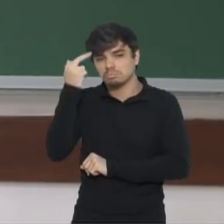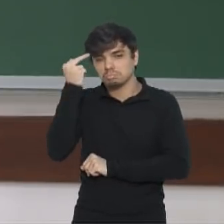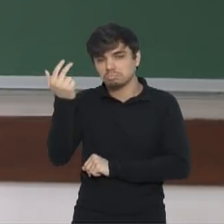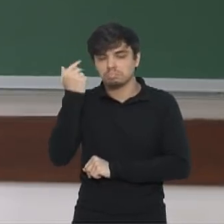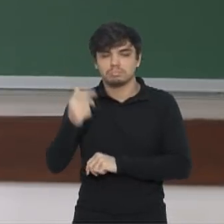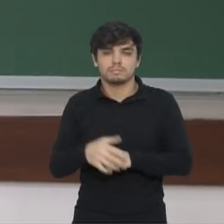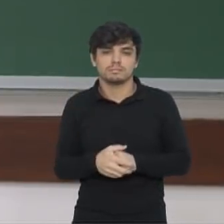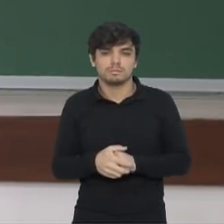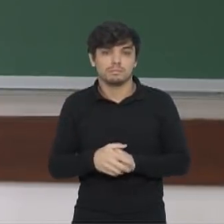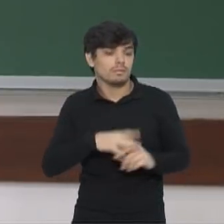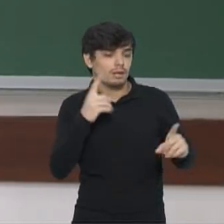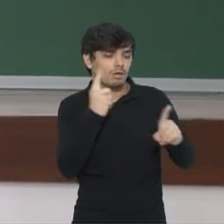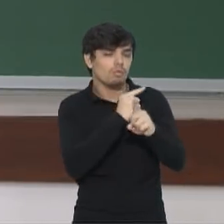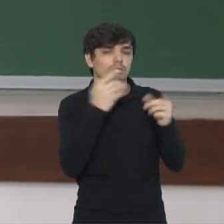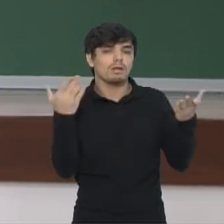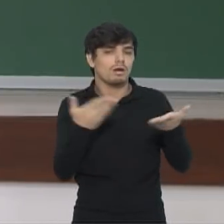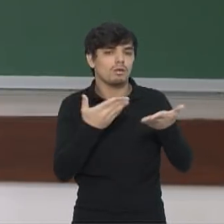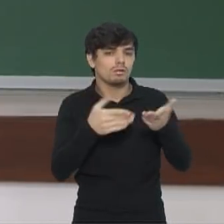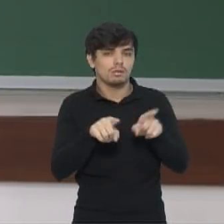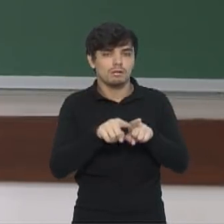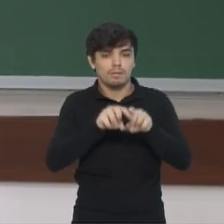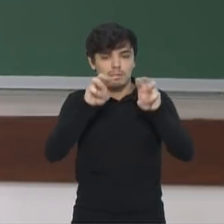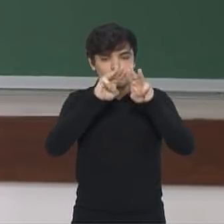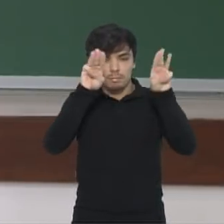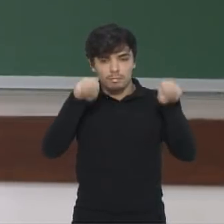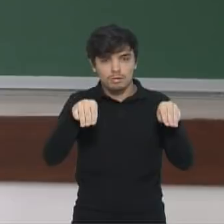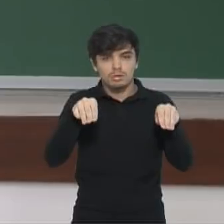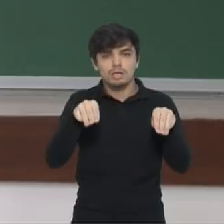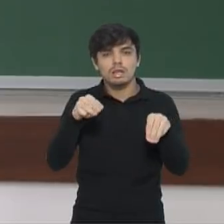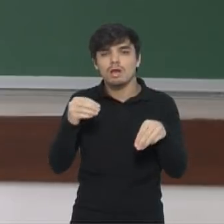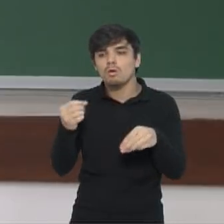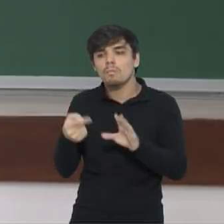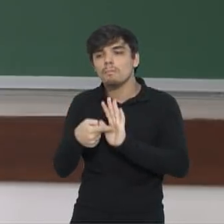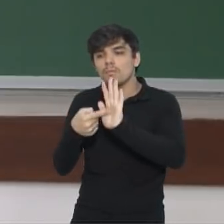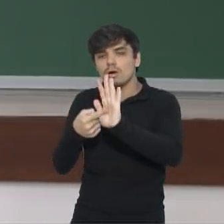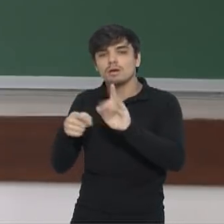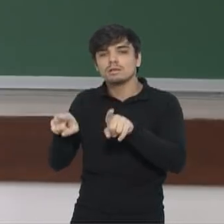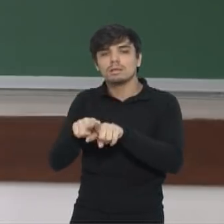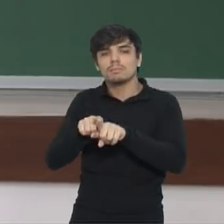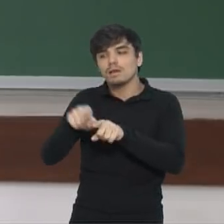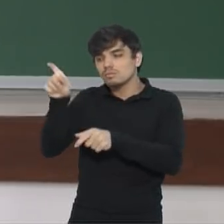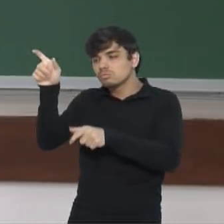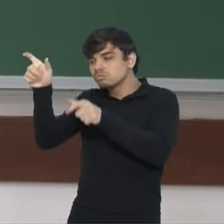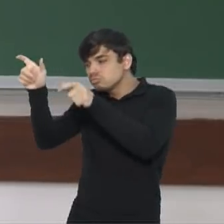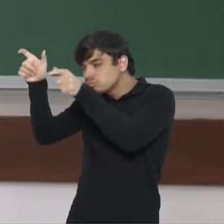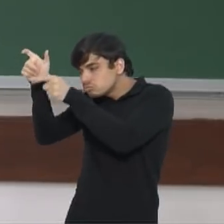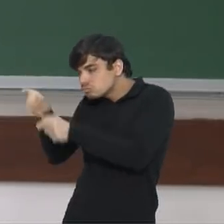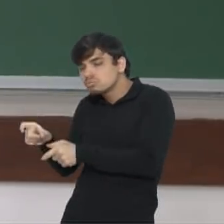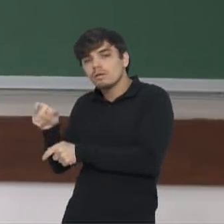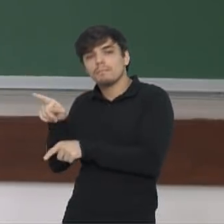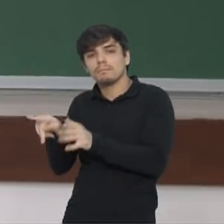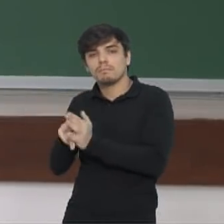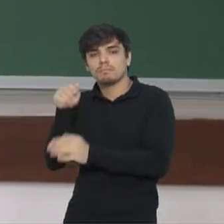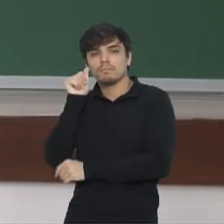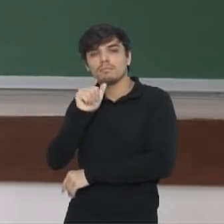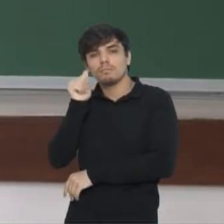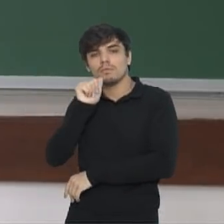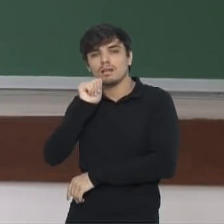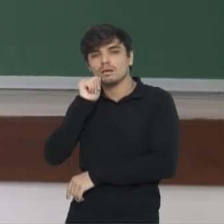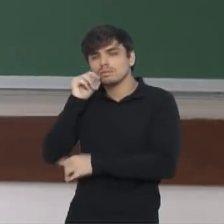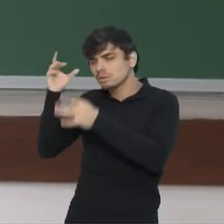gente encontra ainda em museus e em exposições muitas esculturas de mulheres, né, com uma riqueza de detalhes